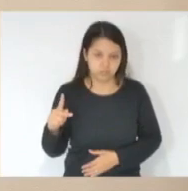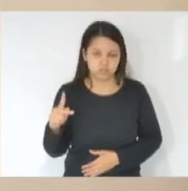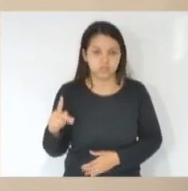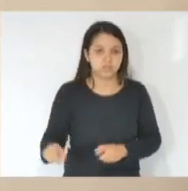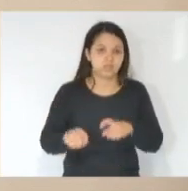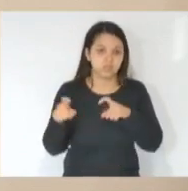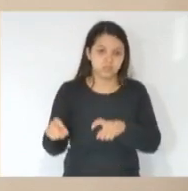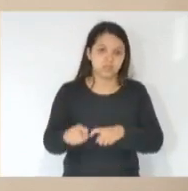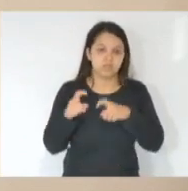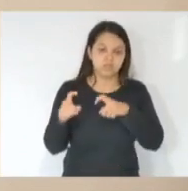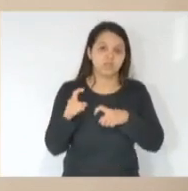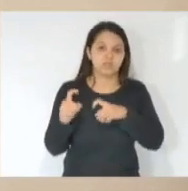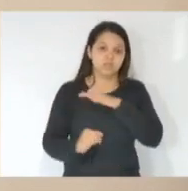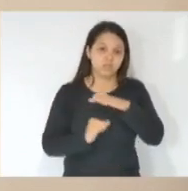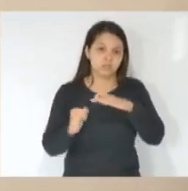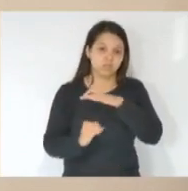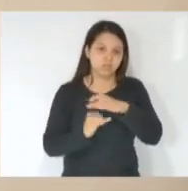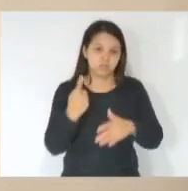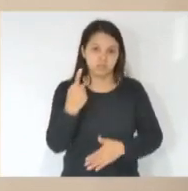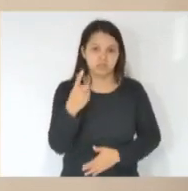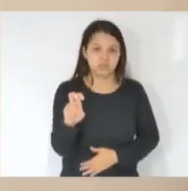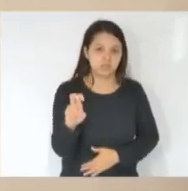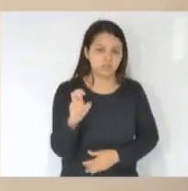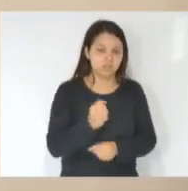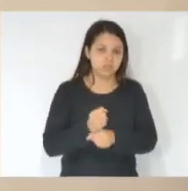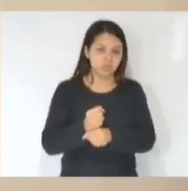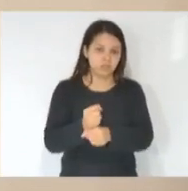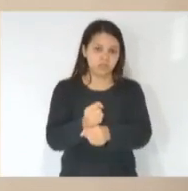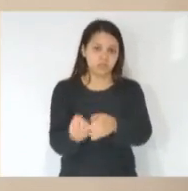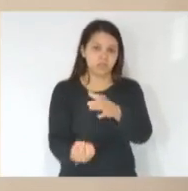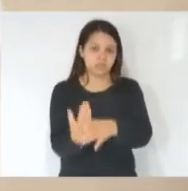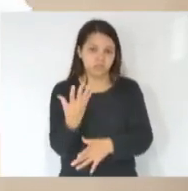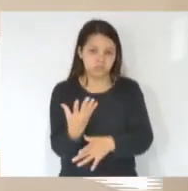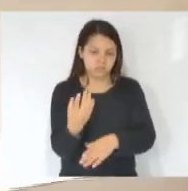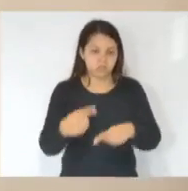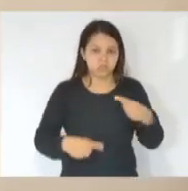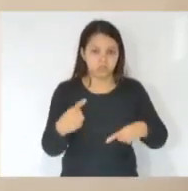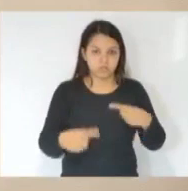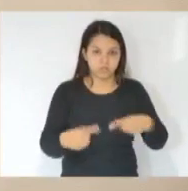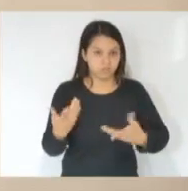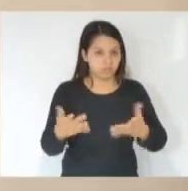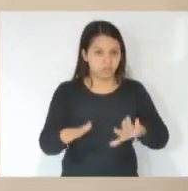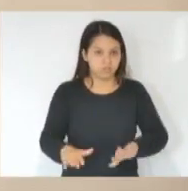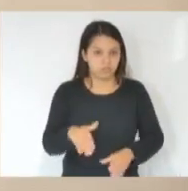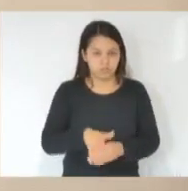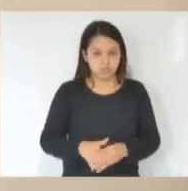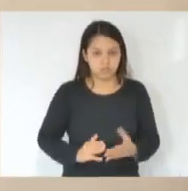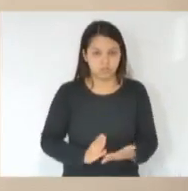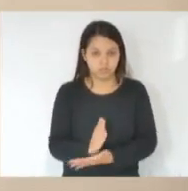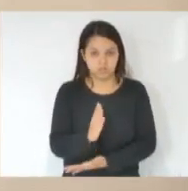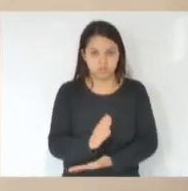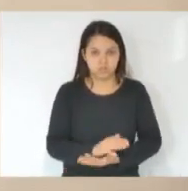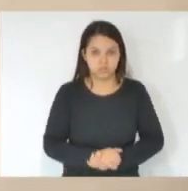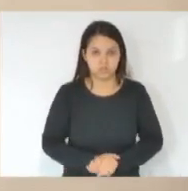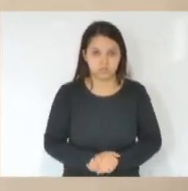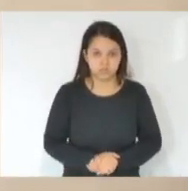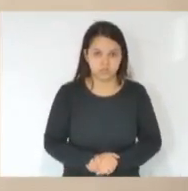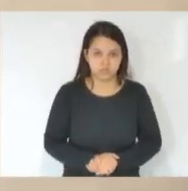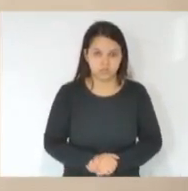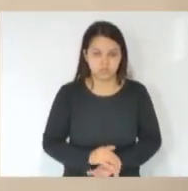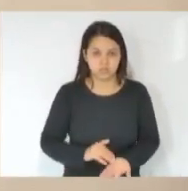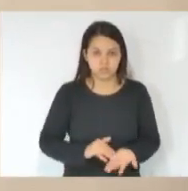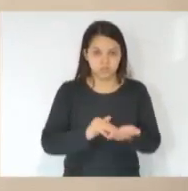passagem de seus 15 anos de fundação. Em discussão, não havendo que queira discutir, em votação, aprovado.